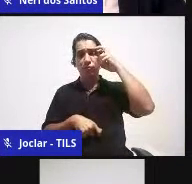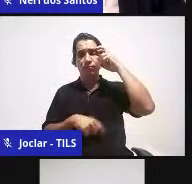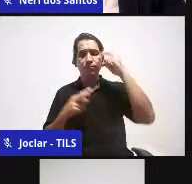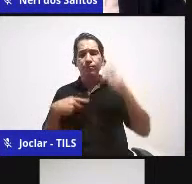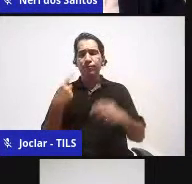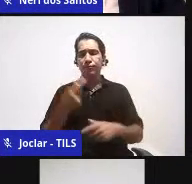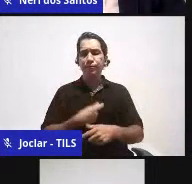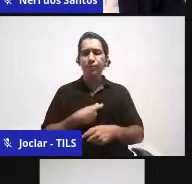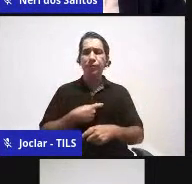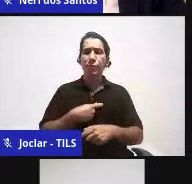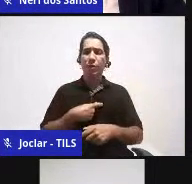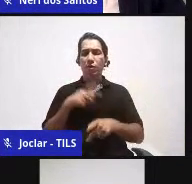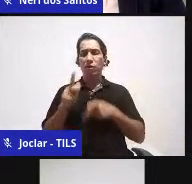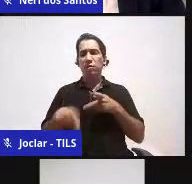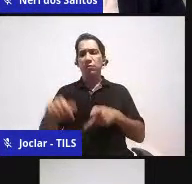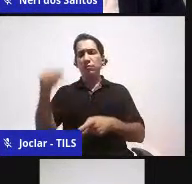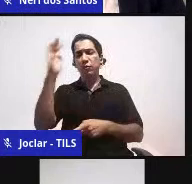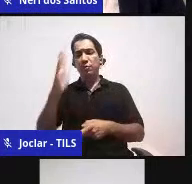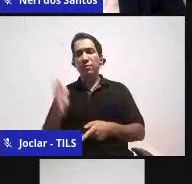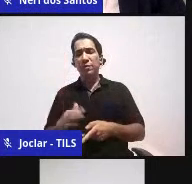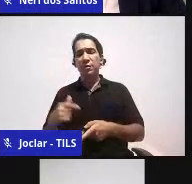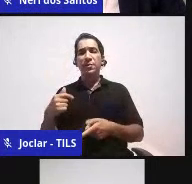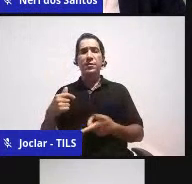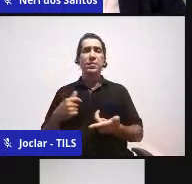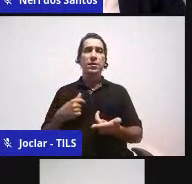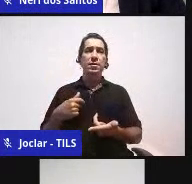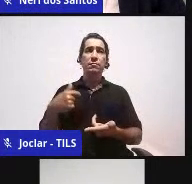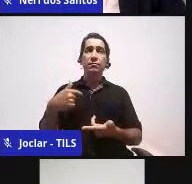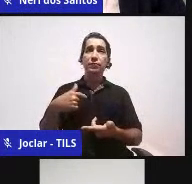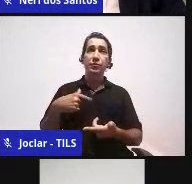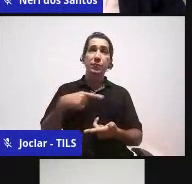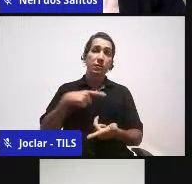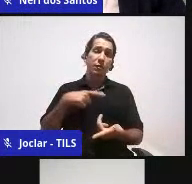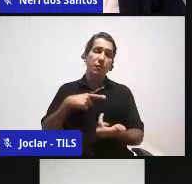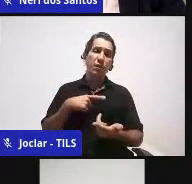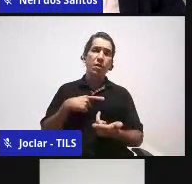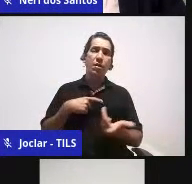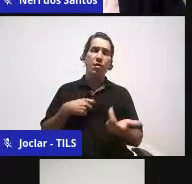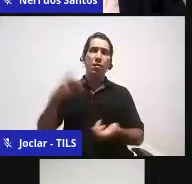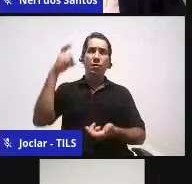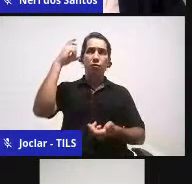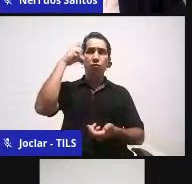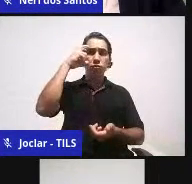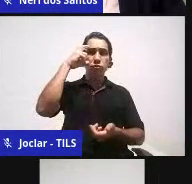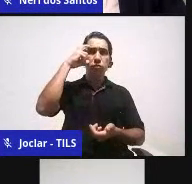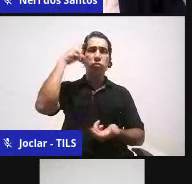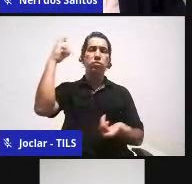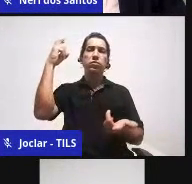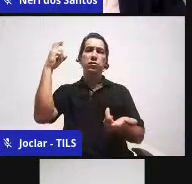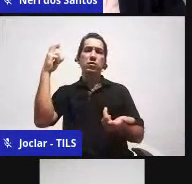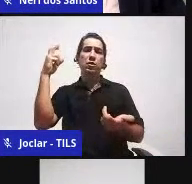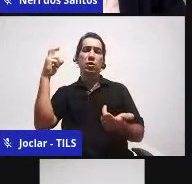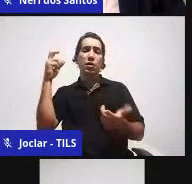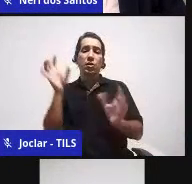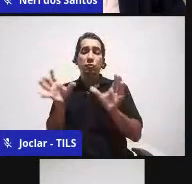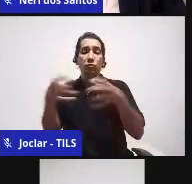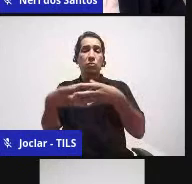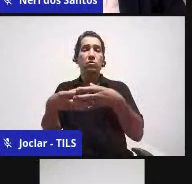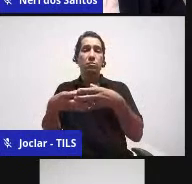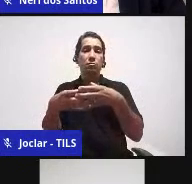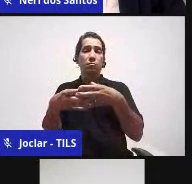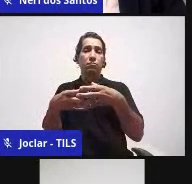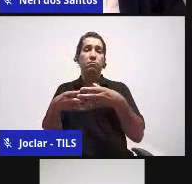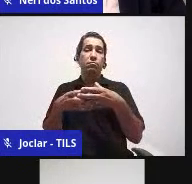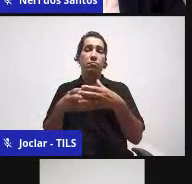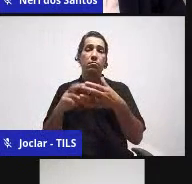a gente faz parte de uma cultura bastante coletiva. E a gente normalmente tem essa ideia porque a gente sempre